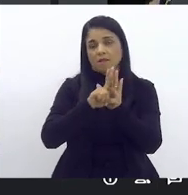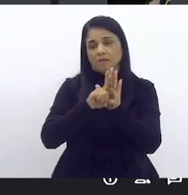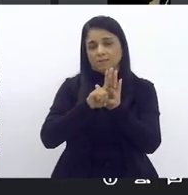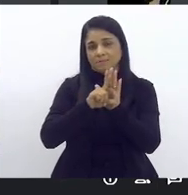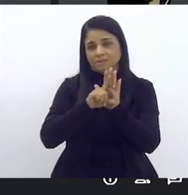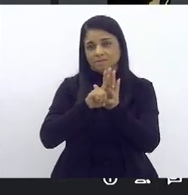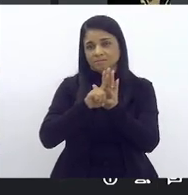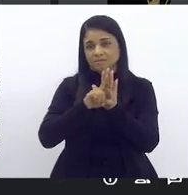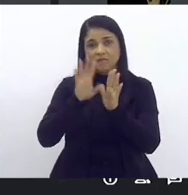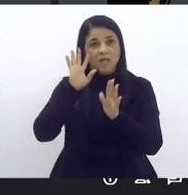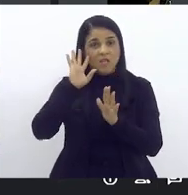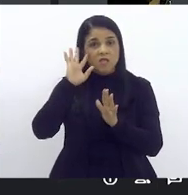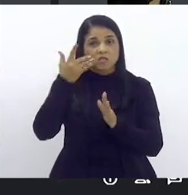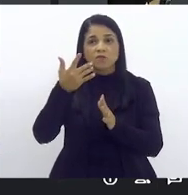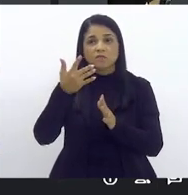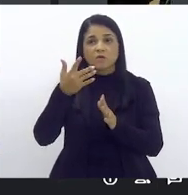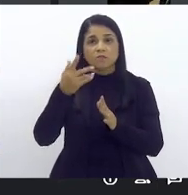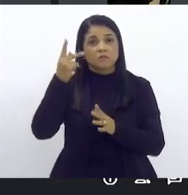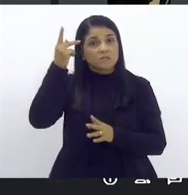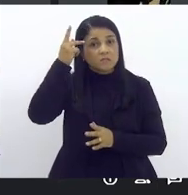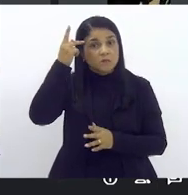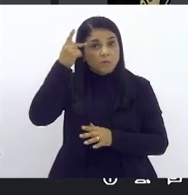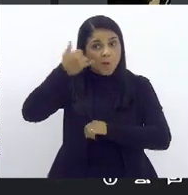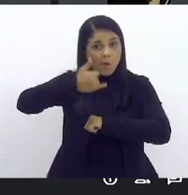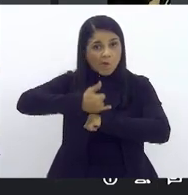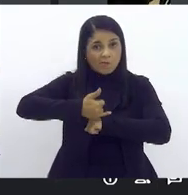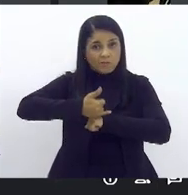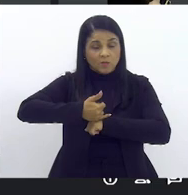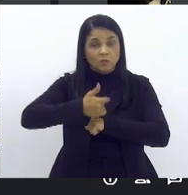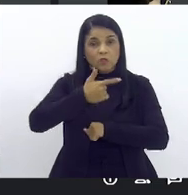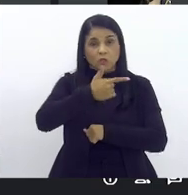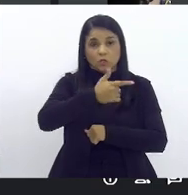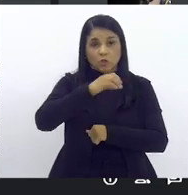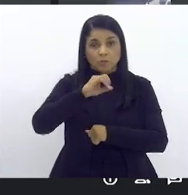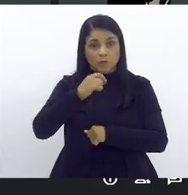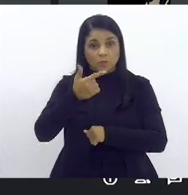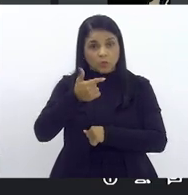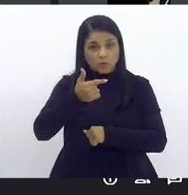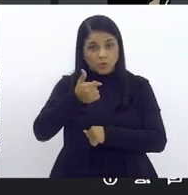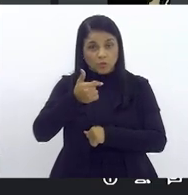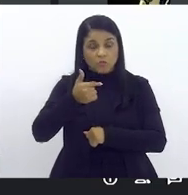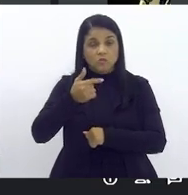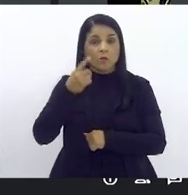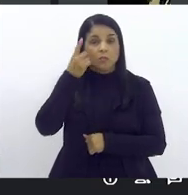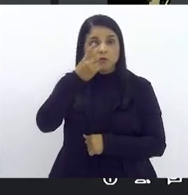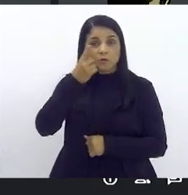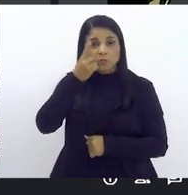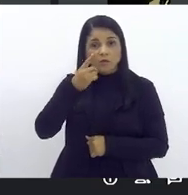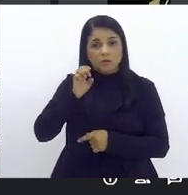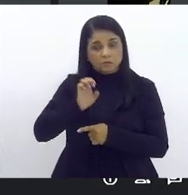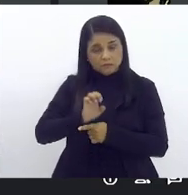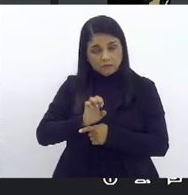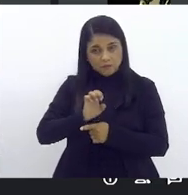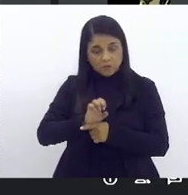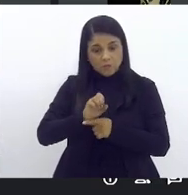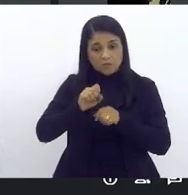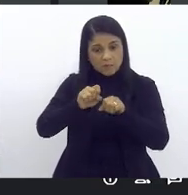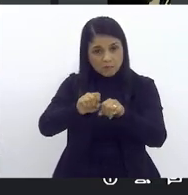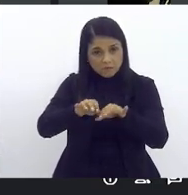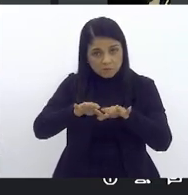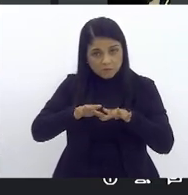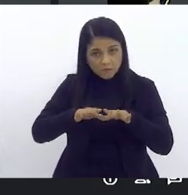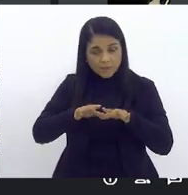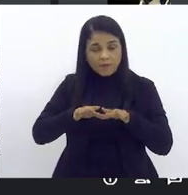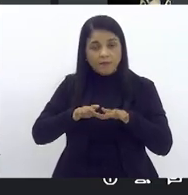situação na capital, em São Paulo. Em 2012, já como deputado estadual, agora aqui na Assembleia